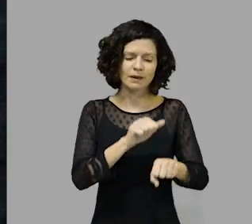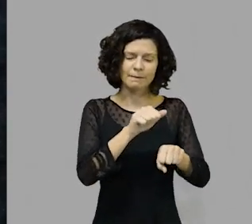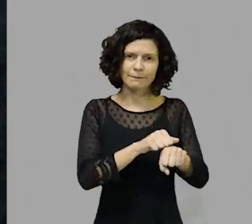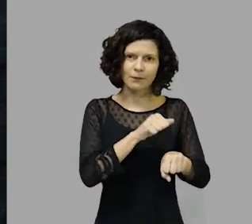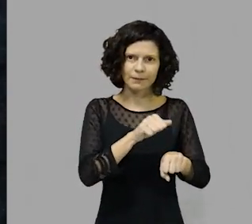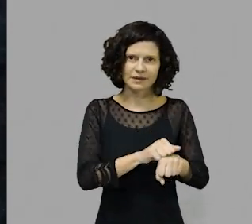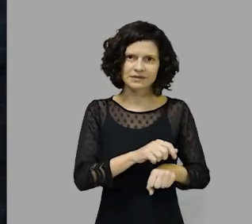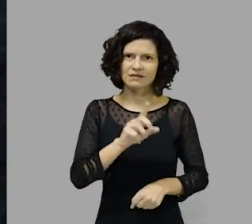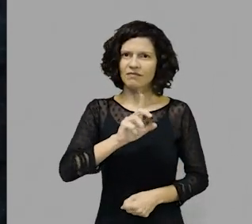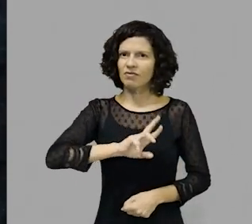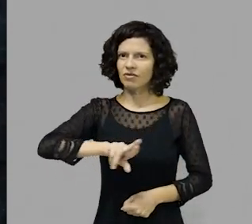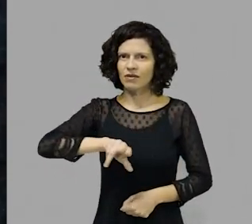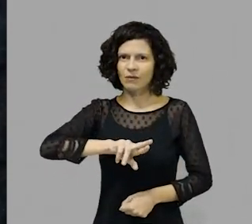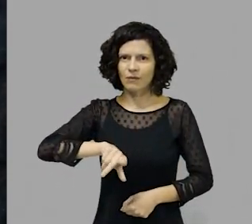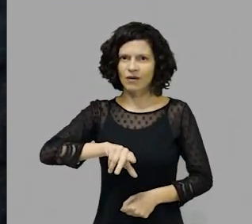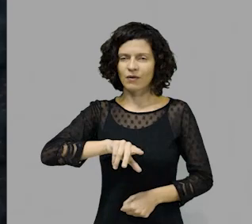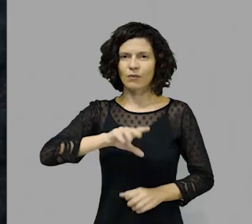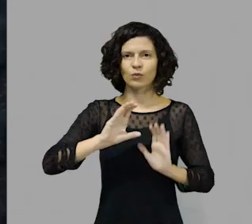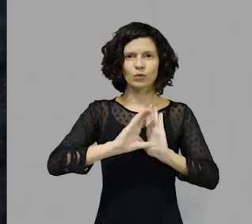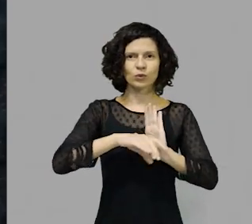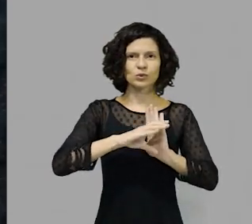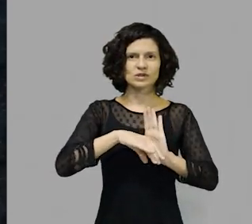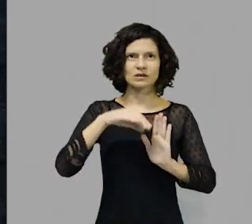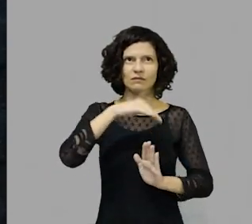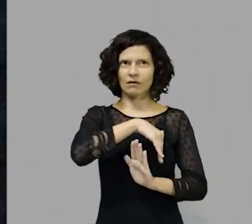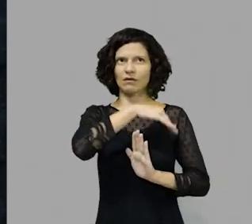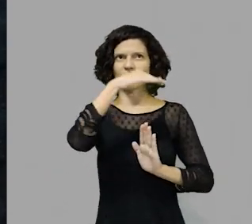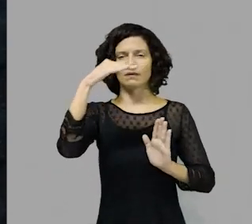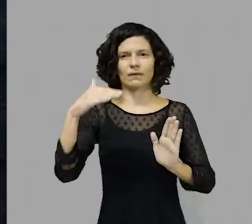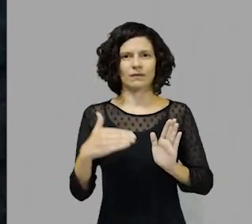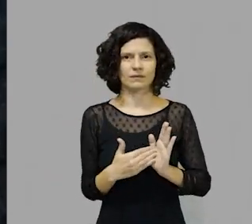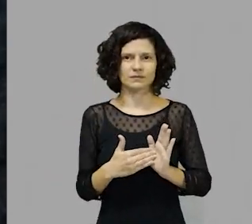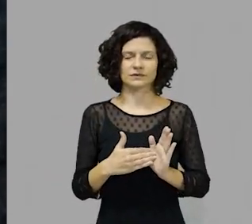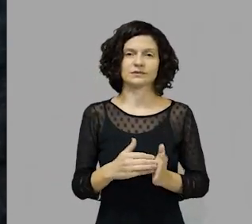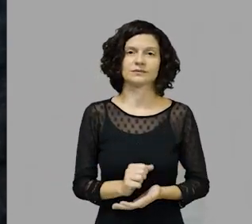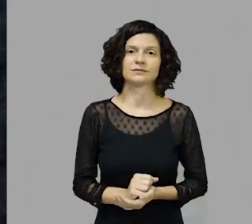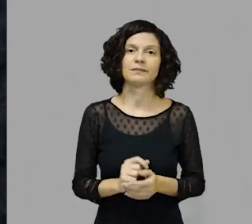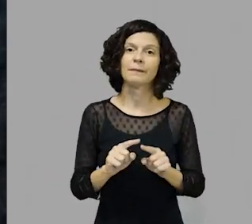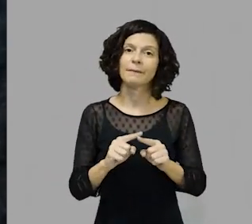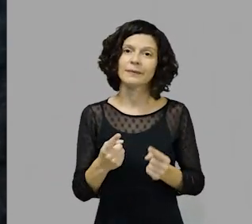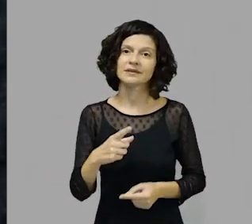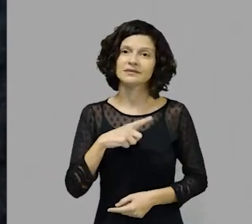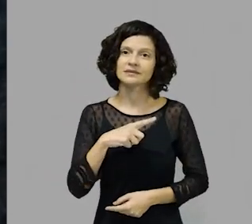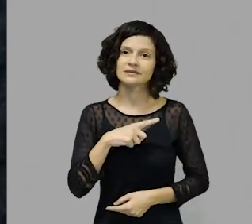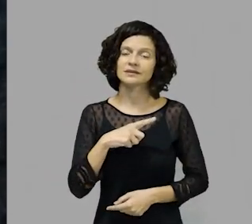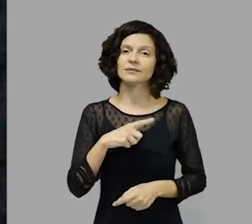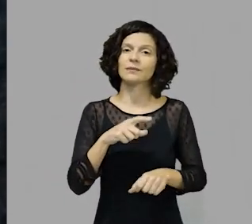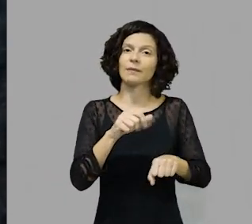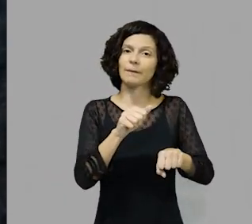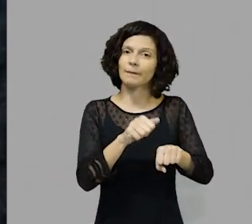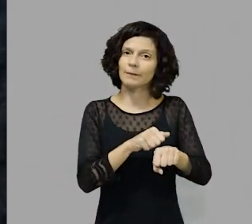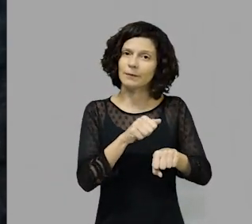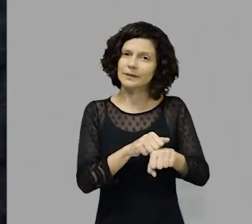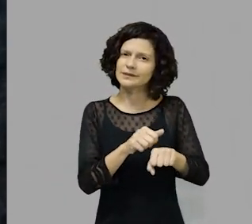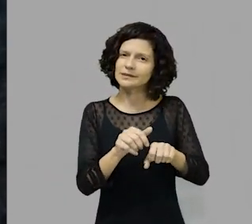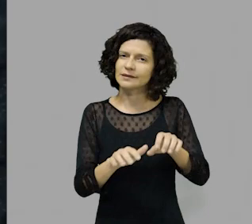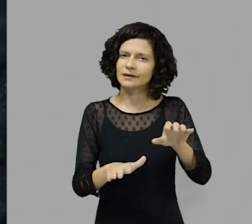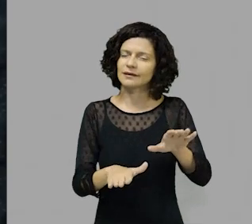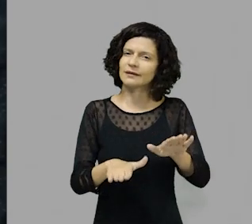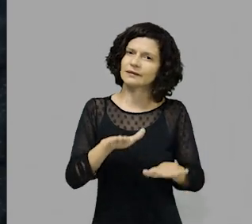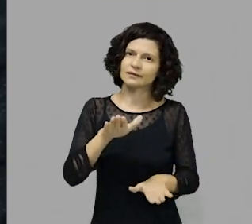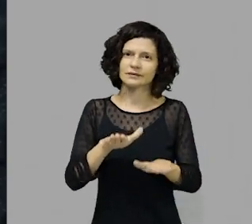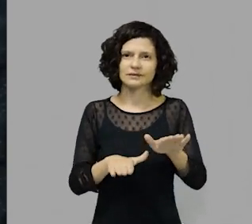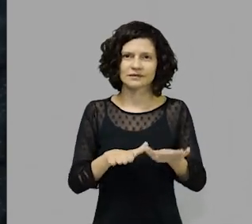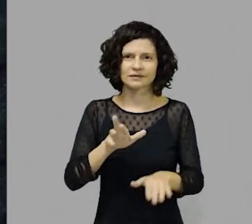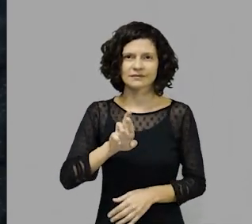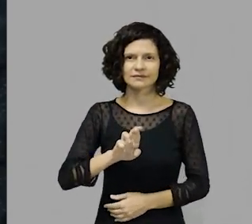ser percebida como um conceito absoluto, existe a pobreza absoluta, mas também existe a pobreza relativa. Tá? Já falamos sobre isso em